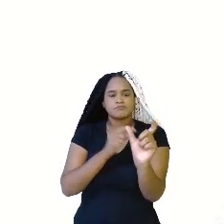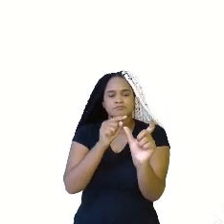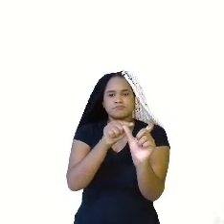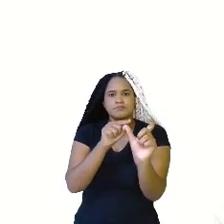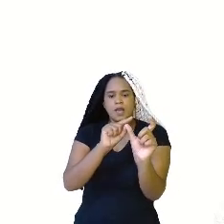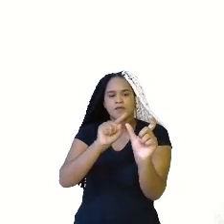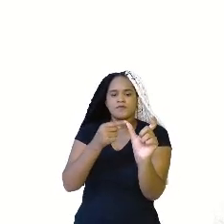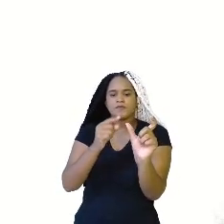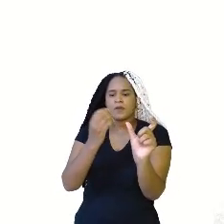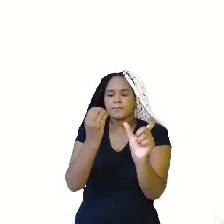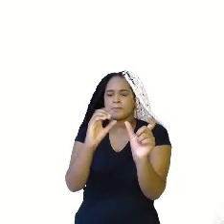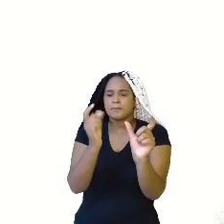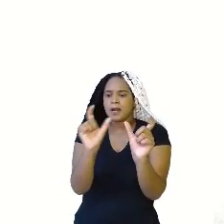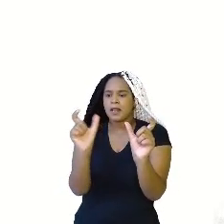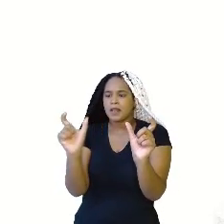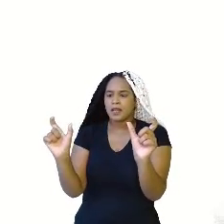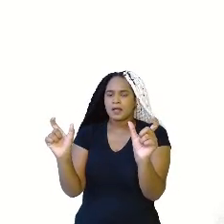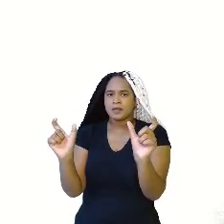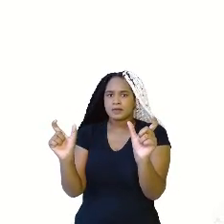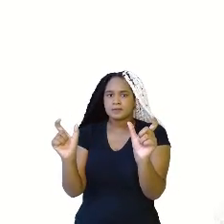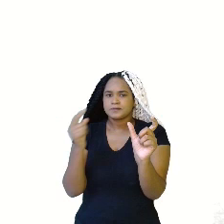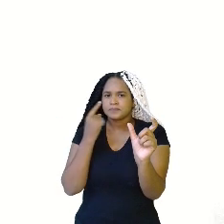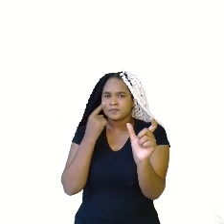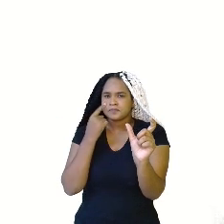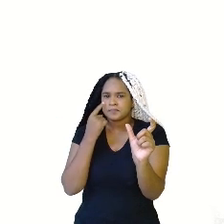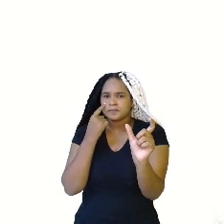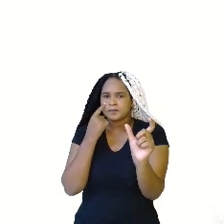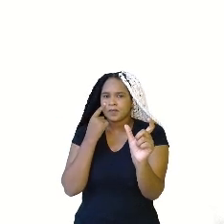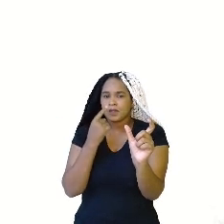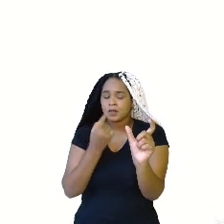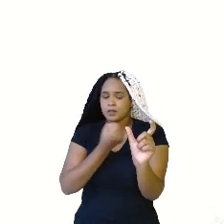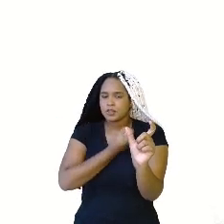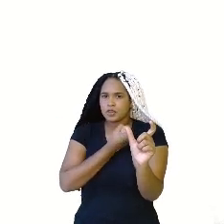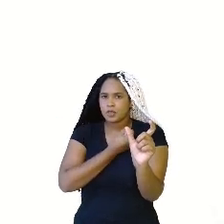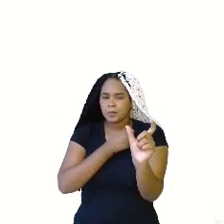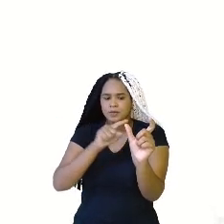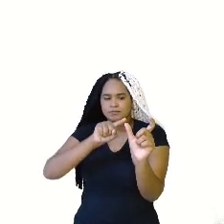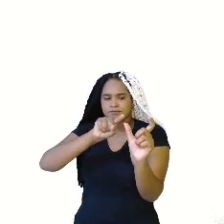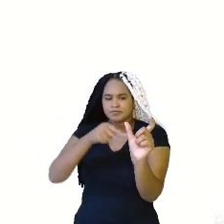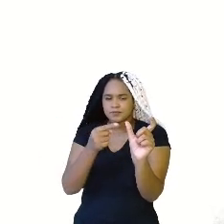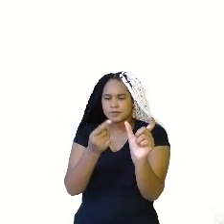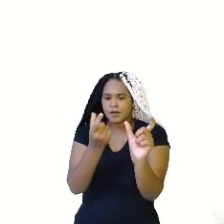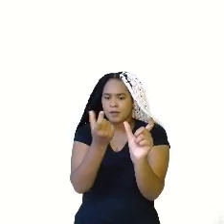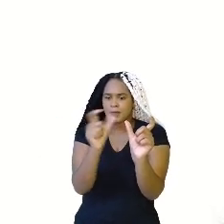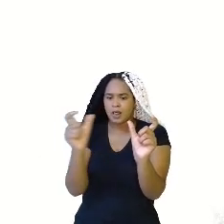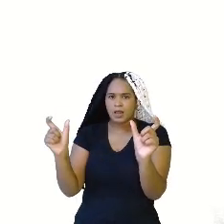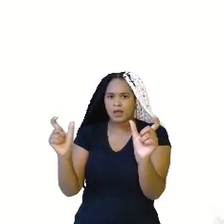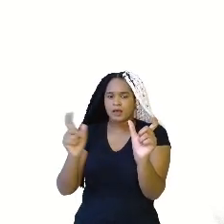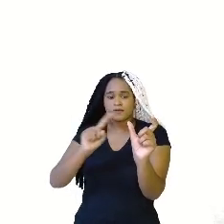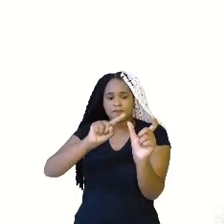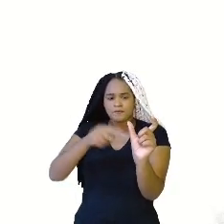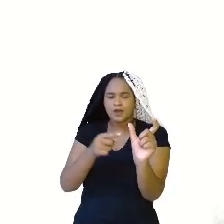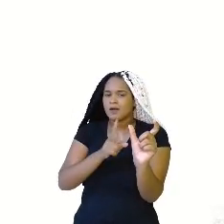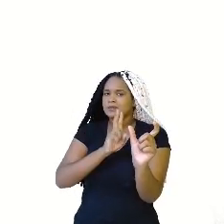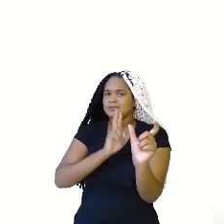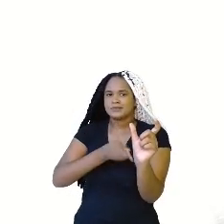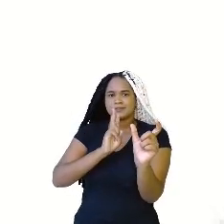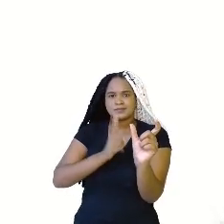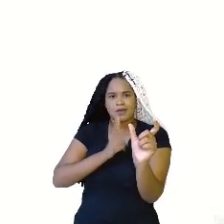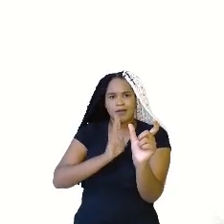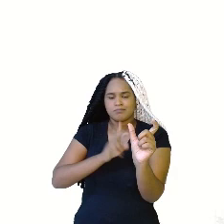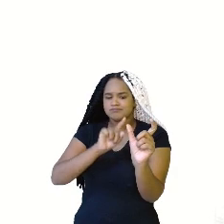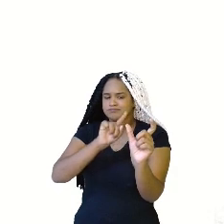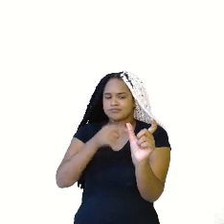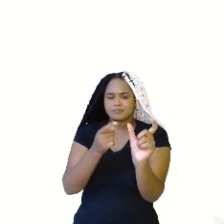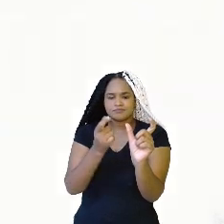ano. Número decimal sempre possui vírgula. Isso mesmo,